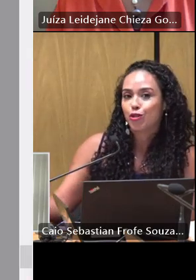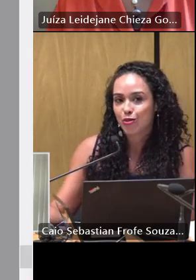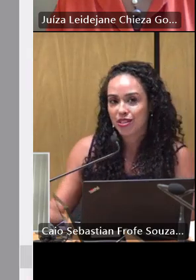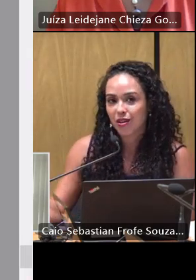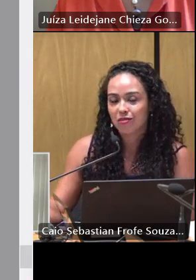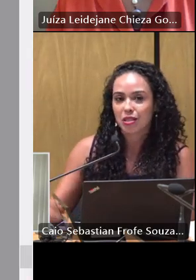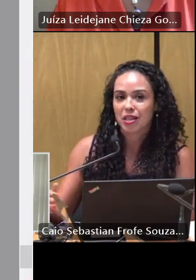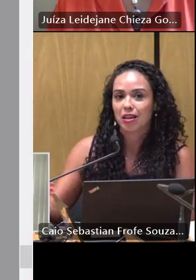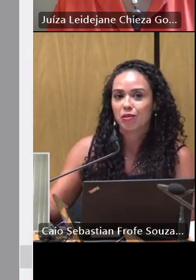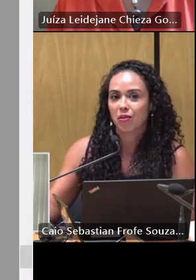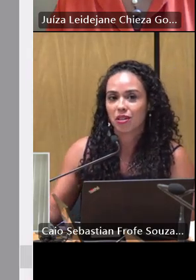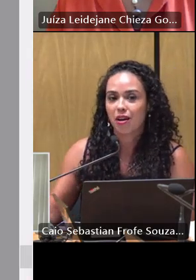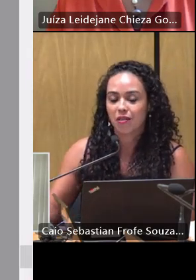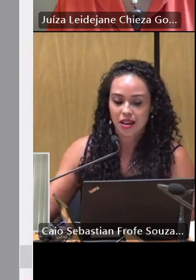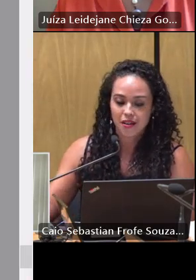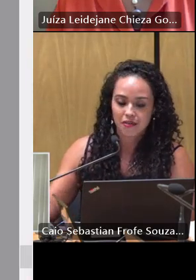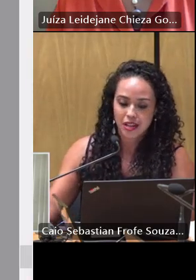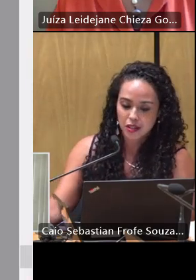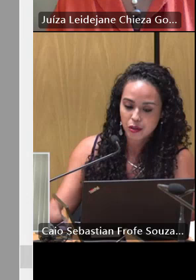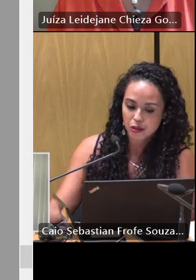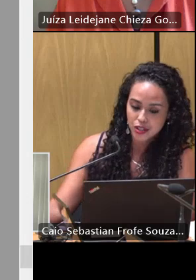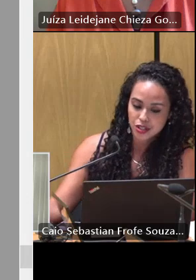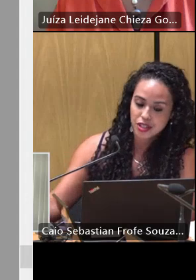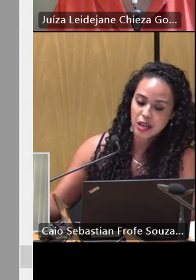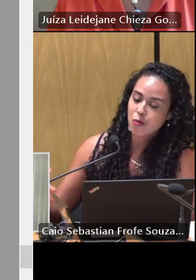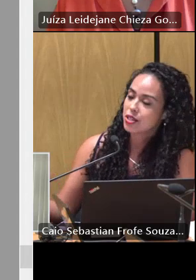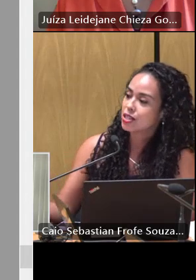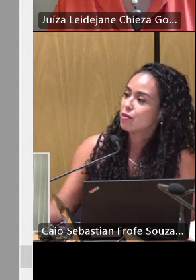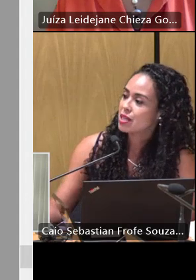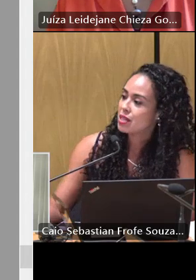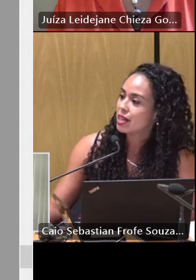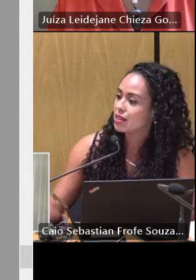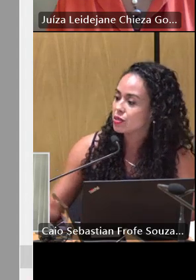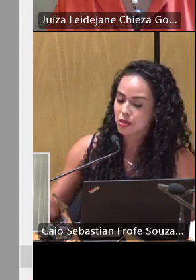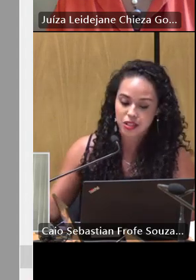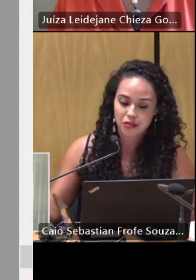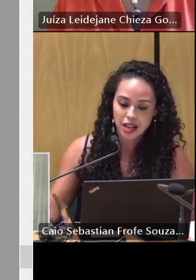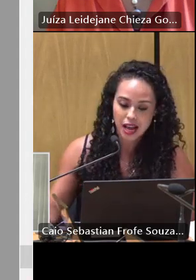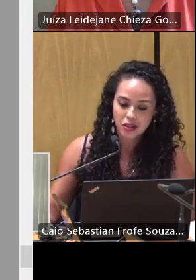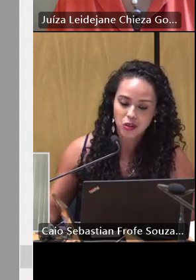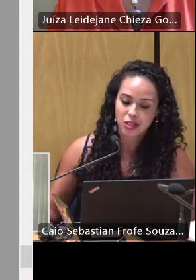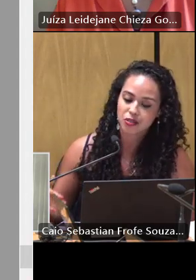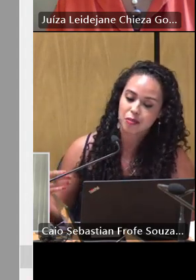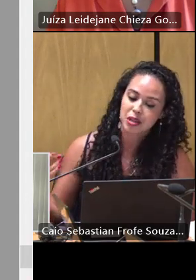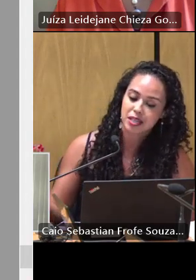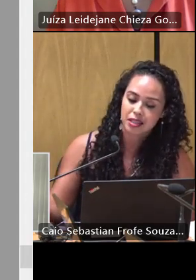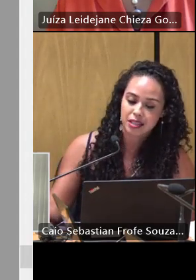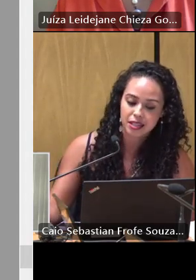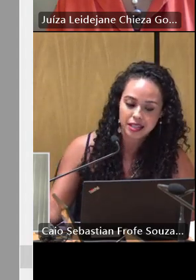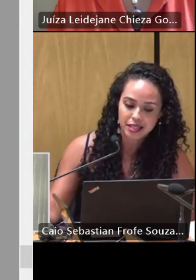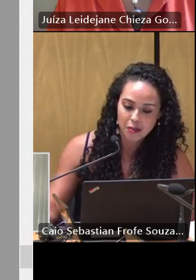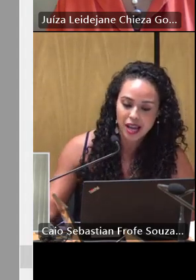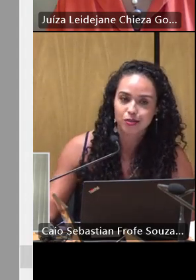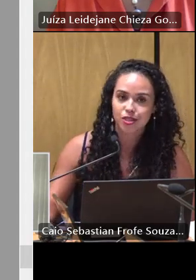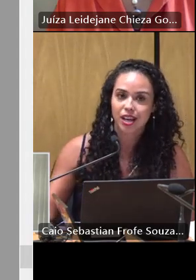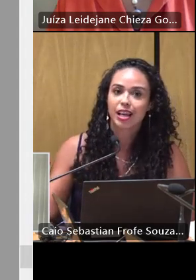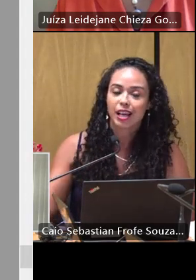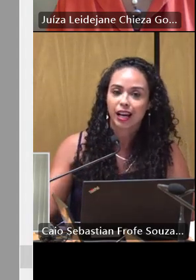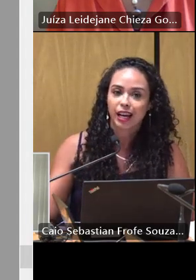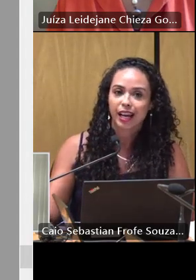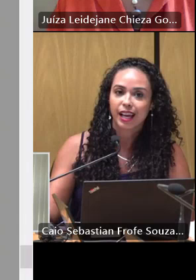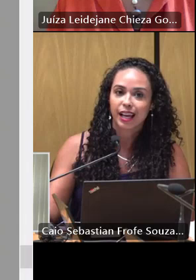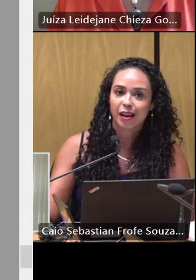construção desse passado Colonial que ainda reflete até hoje dia e como a gente vai pensar nessas subjetividad como a gente vai pensar nesses silenciamentos né